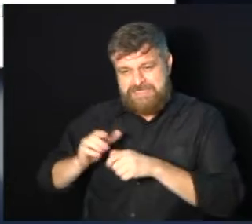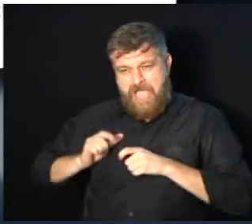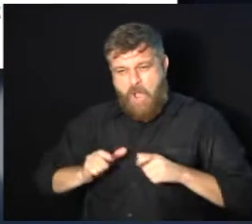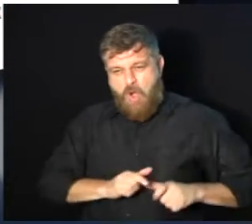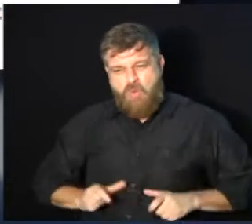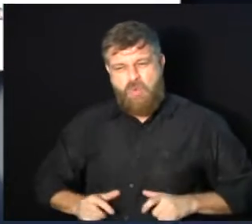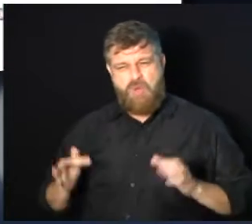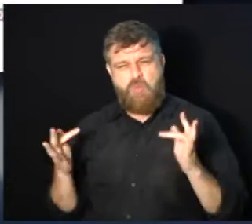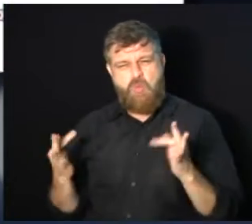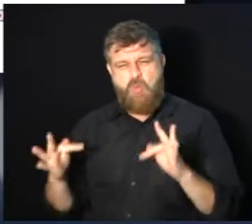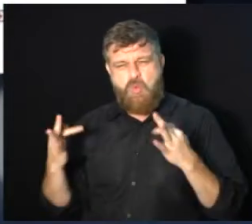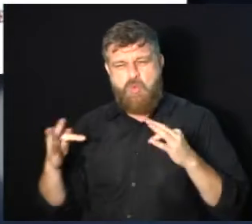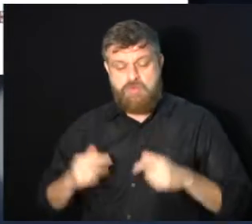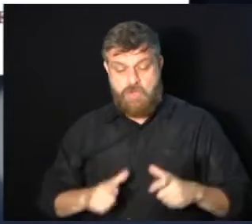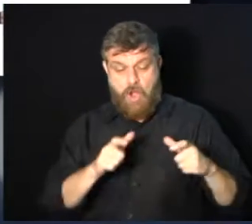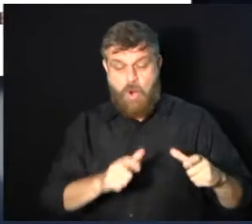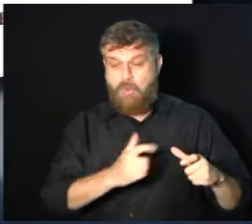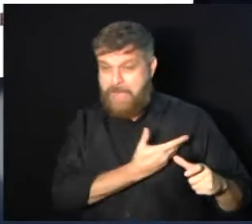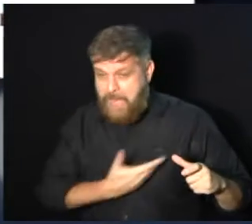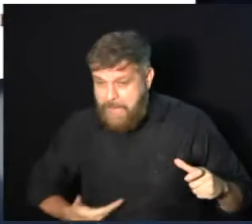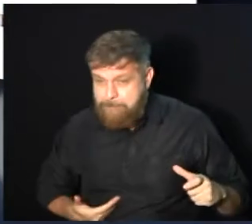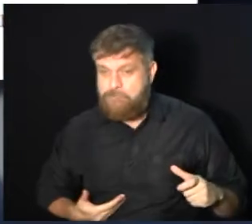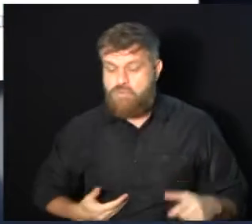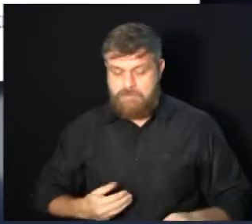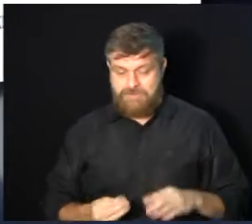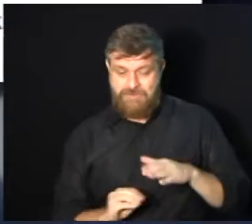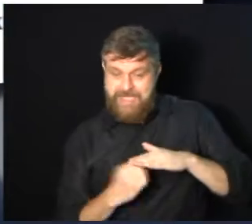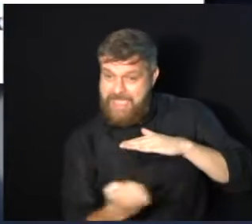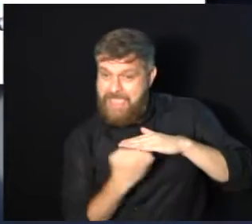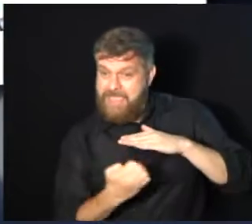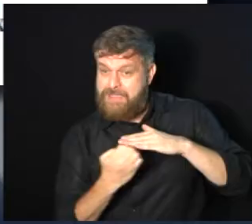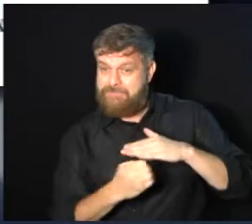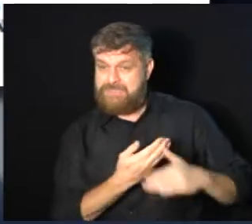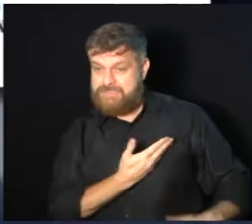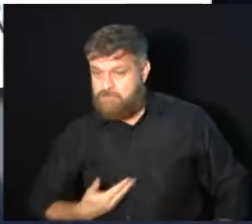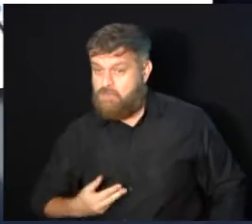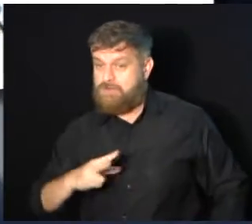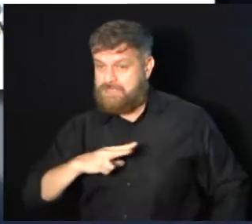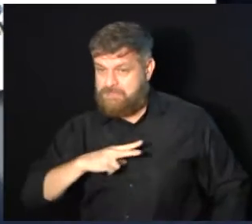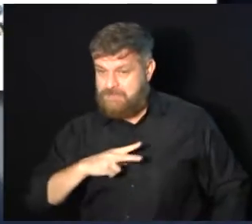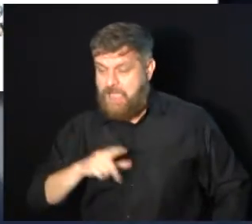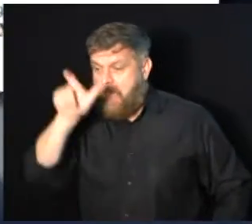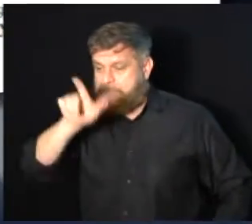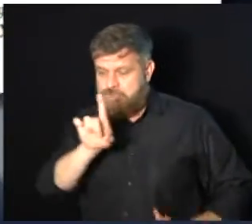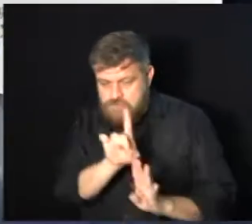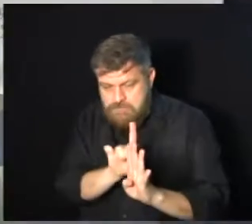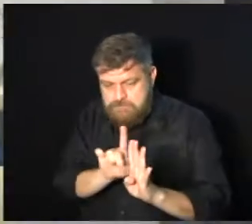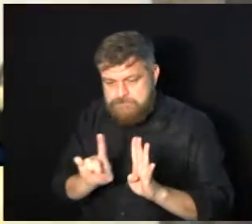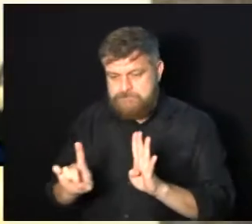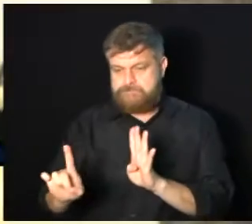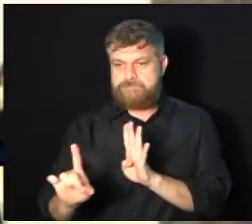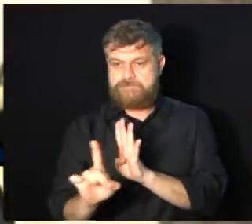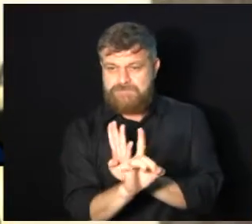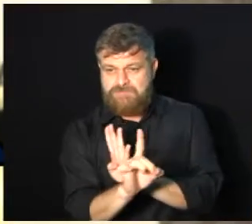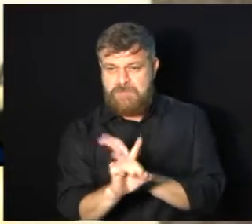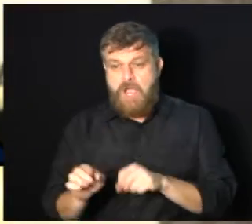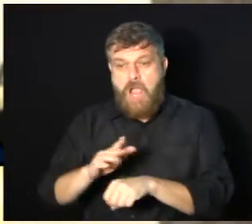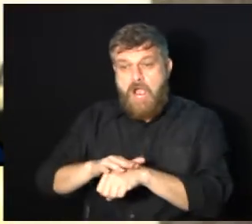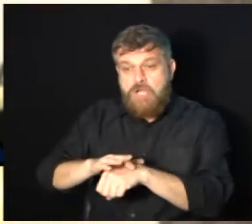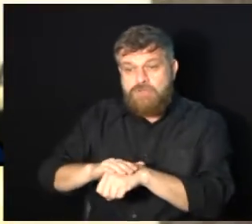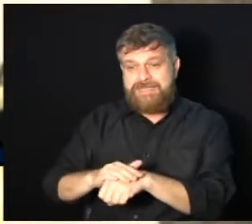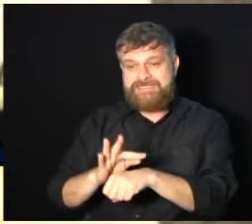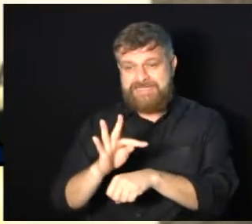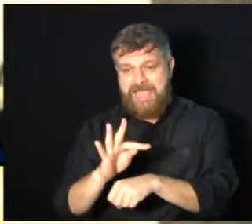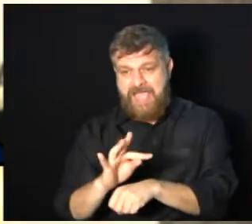órgãos públicos, concessionárias de serviços públicos, empresas públicas e privadas, a pessoas que têm fibromialgia. É